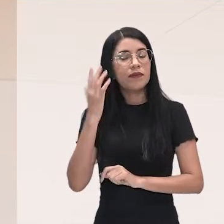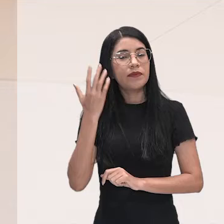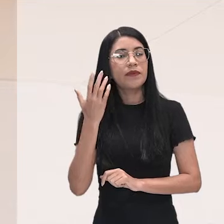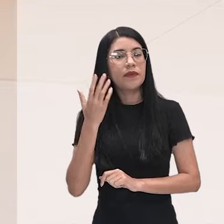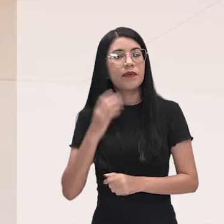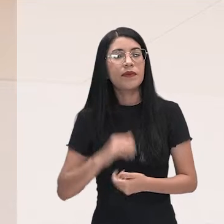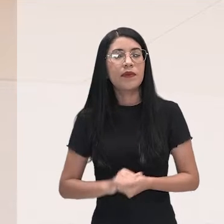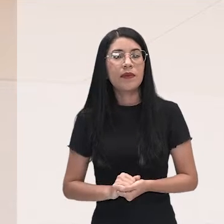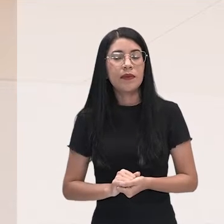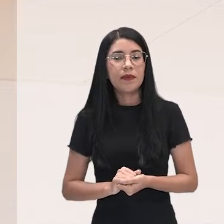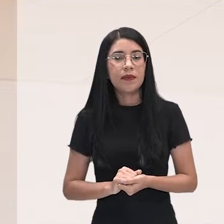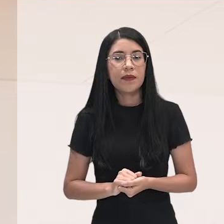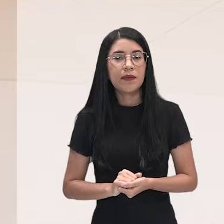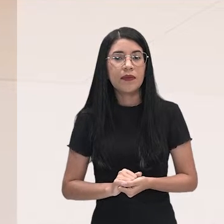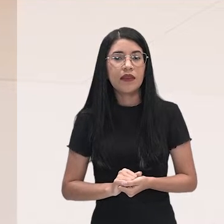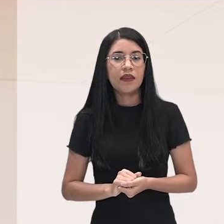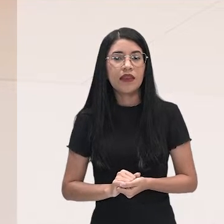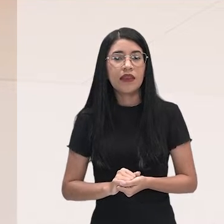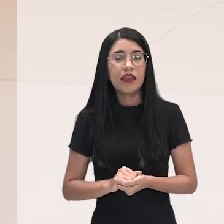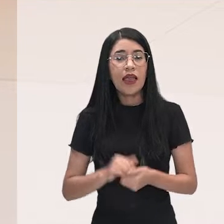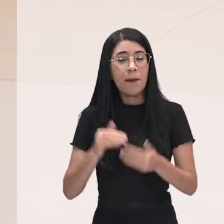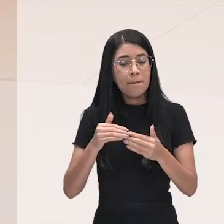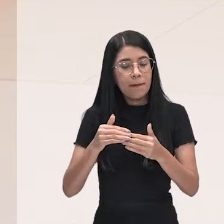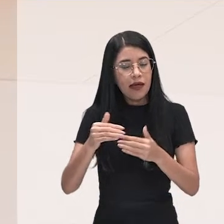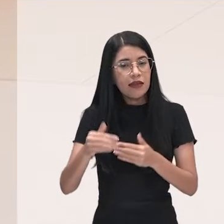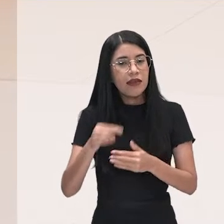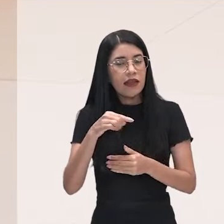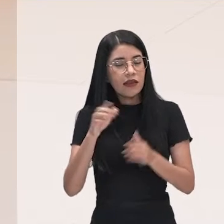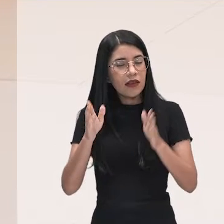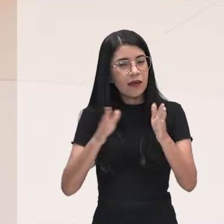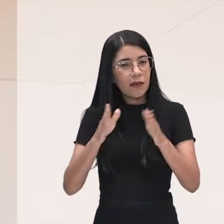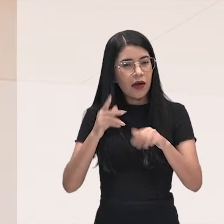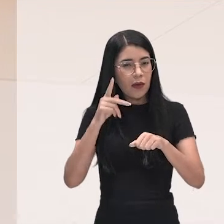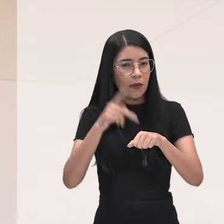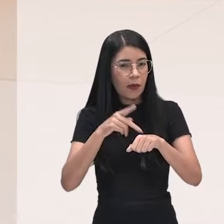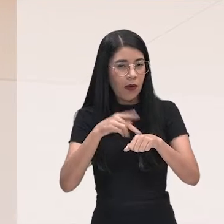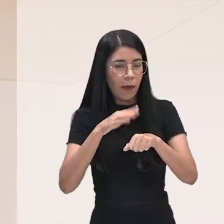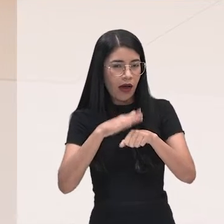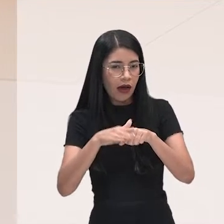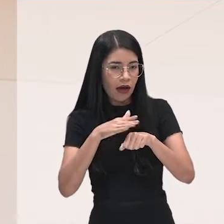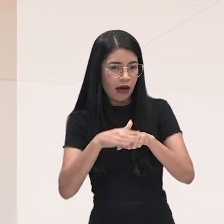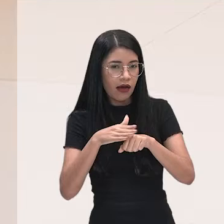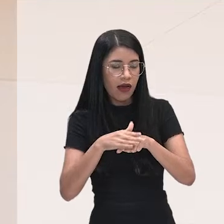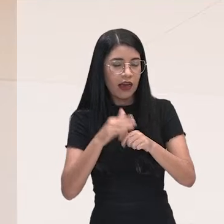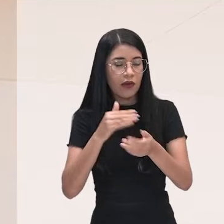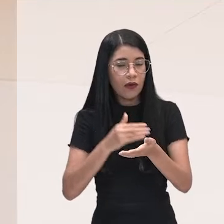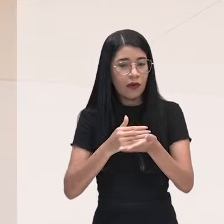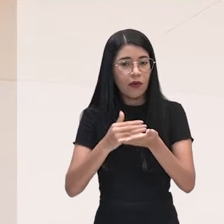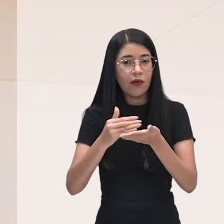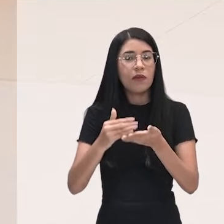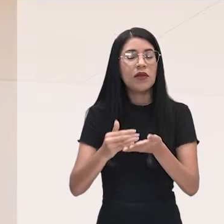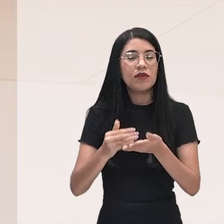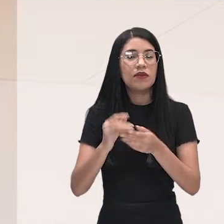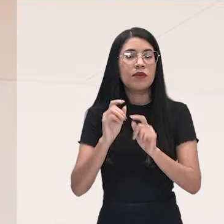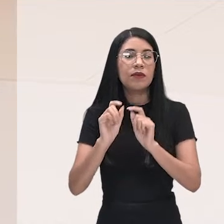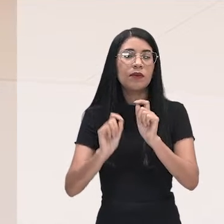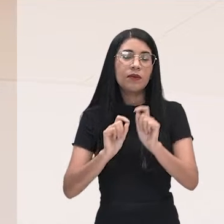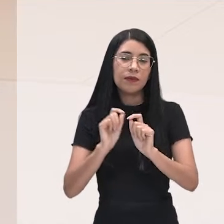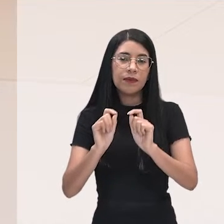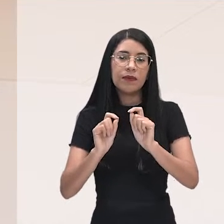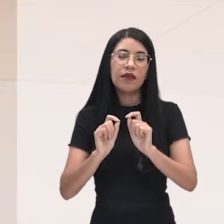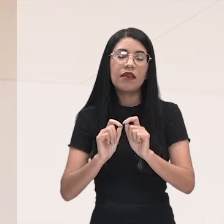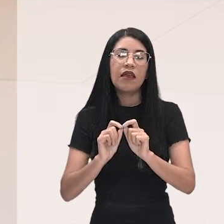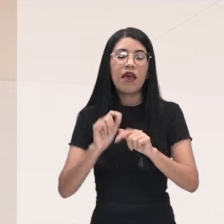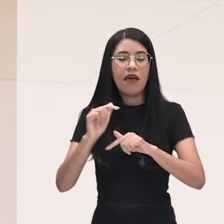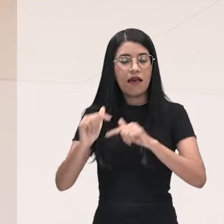que é o conceito que melhor explica essa realidade, perdão, desse momento, tá bom? Então, o homem vai desenvolver